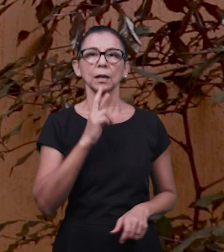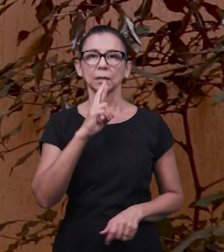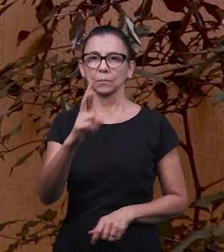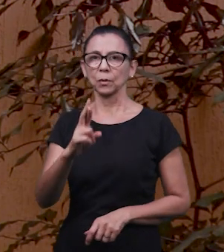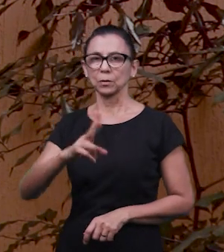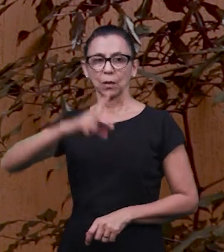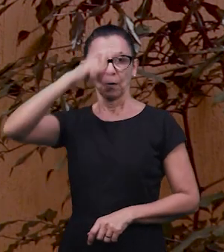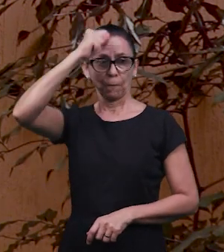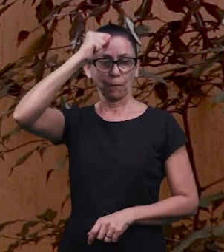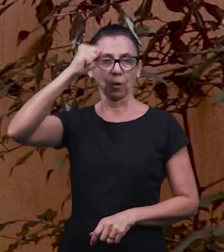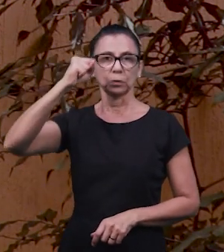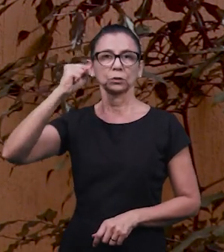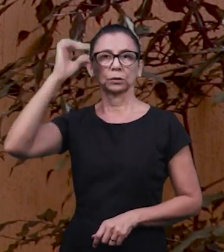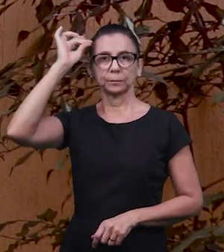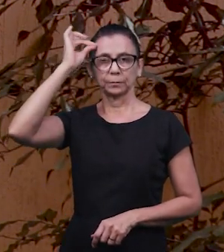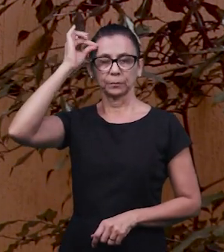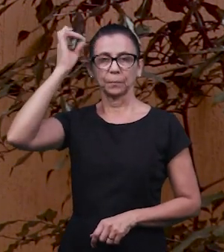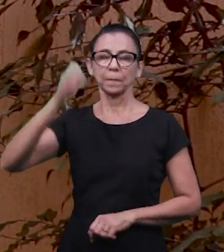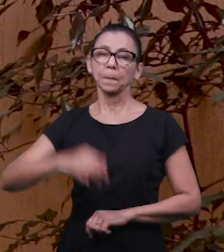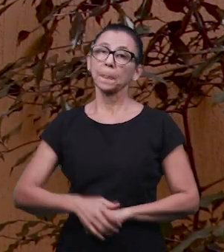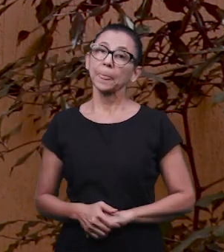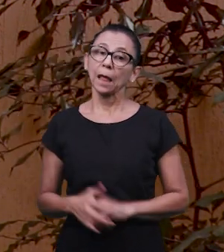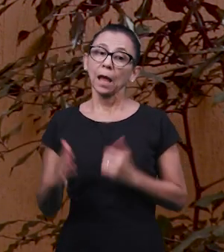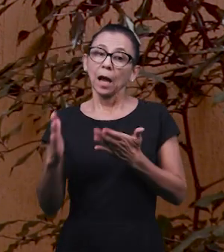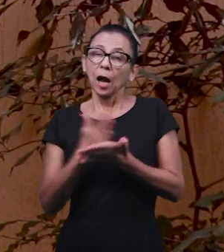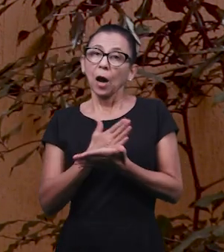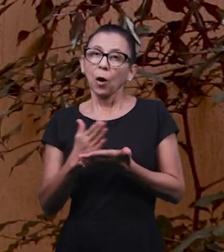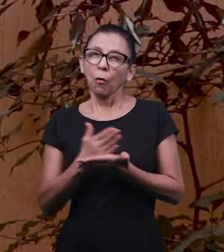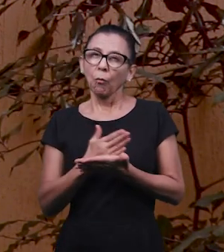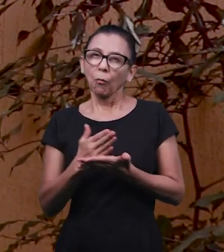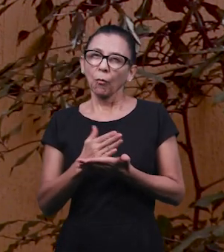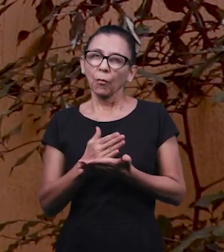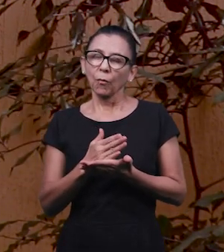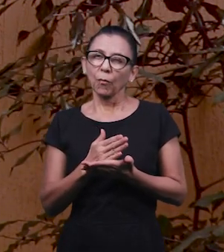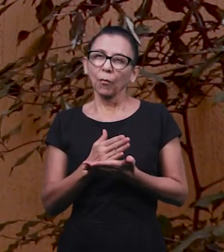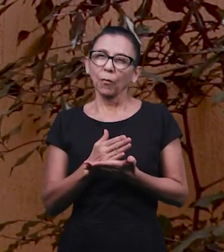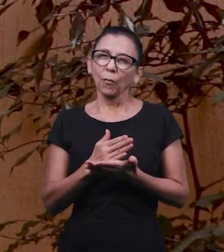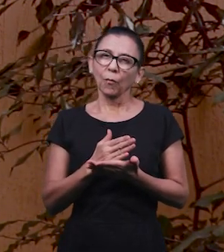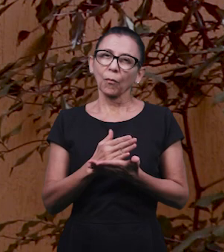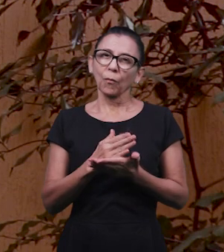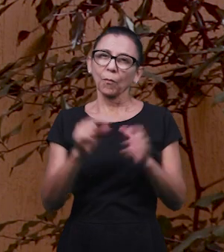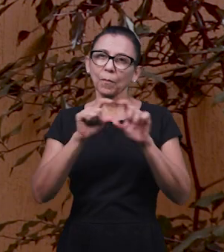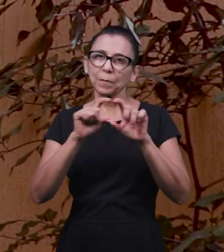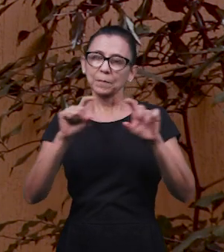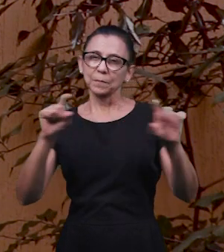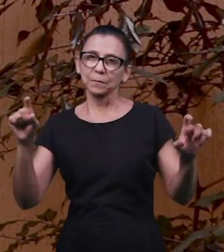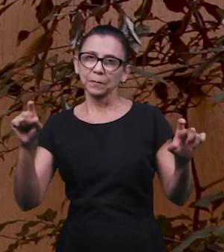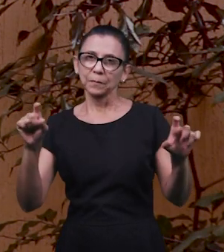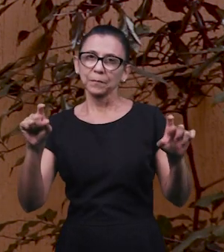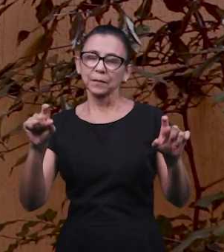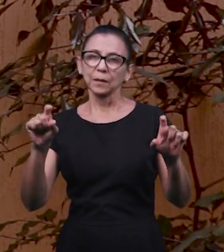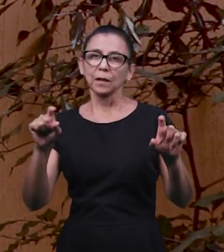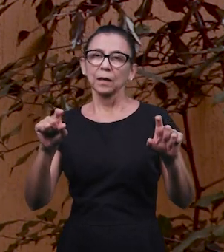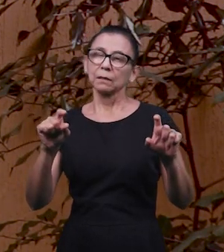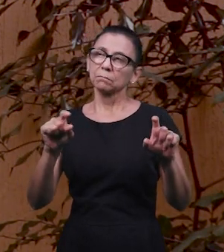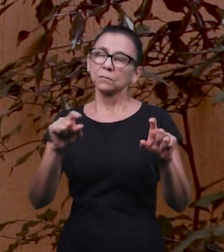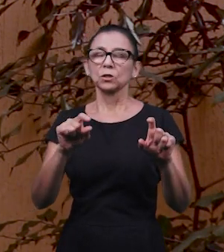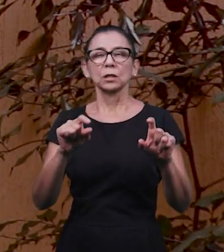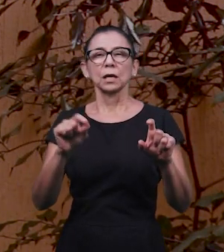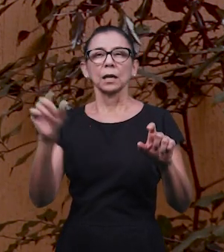alguma coisa, mas lembrando que o conteúdo é o mesmo. Então, a pergunta para as crianças: o que o Espírito Santo fazia na vida